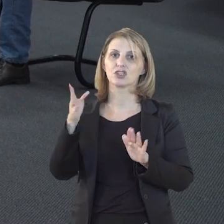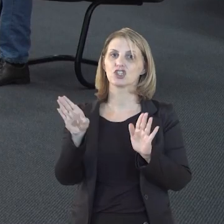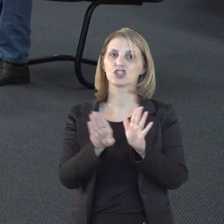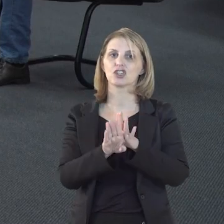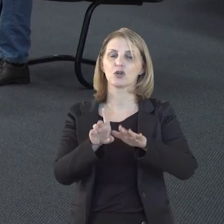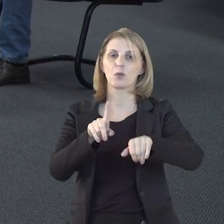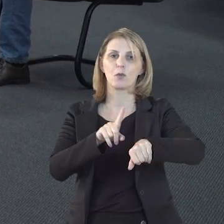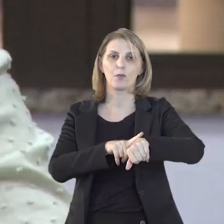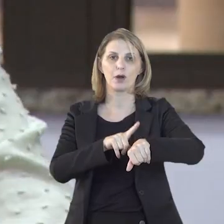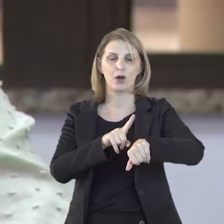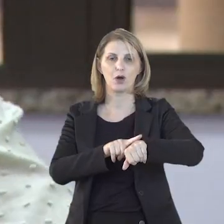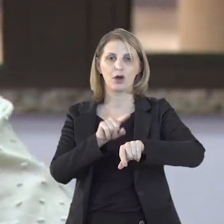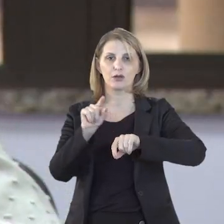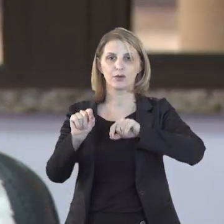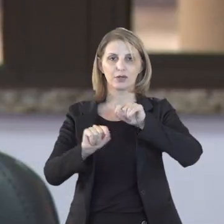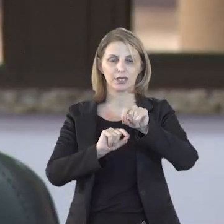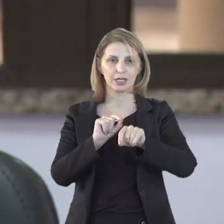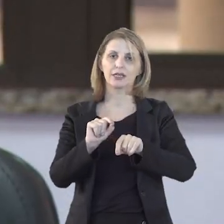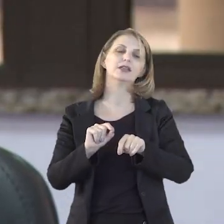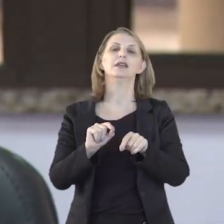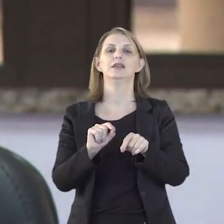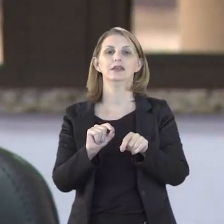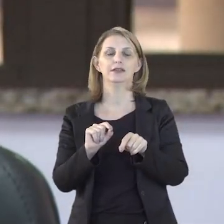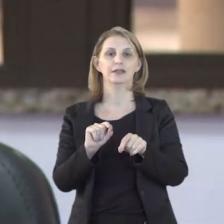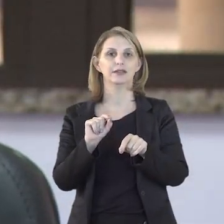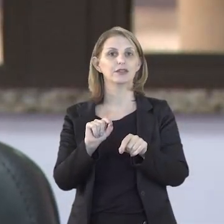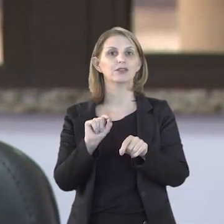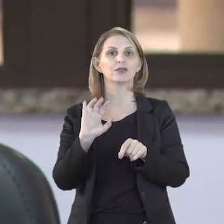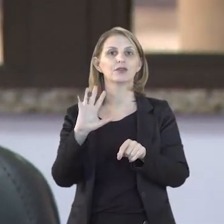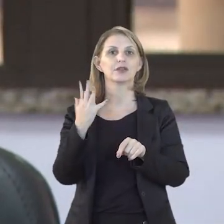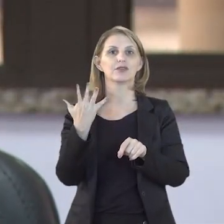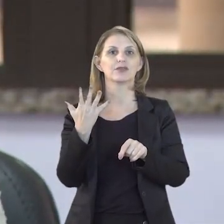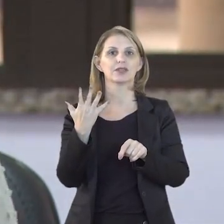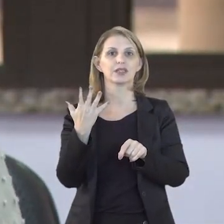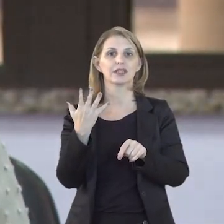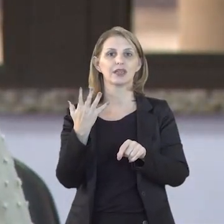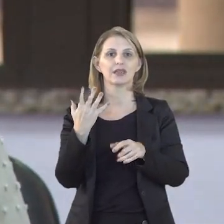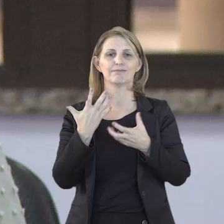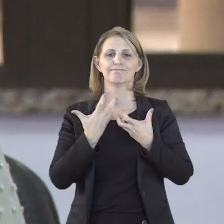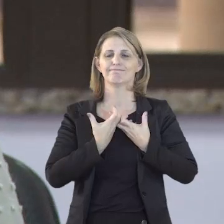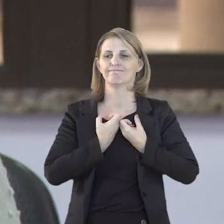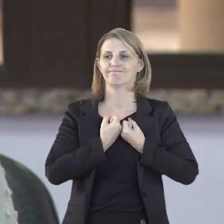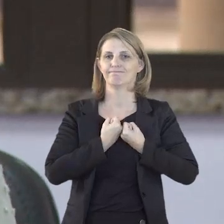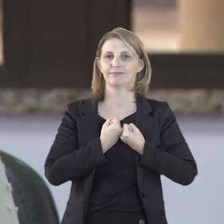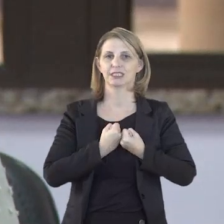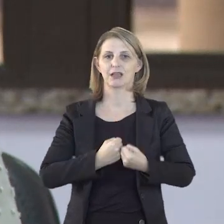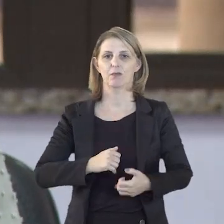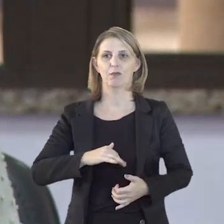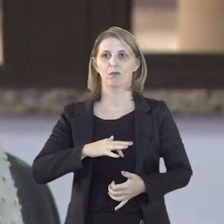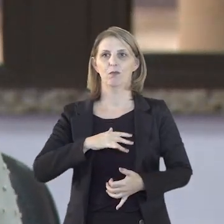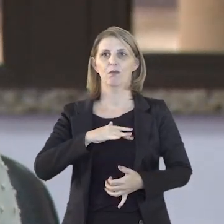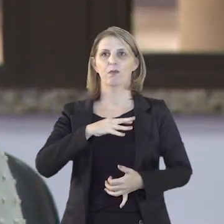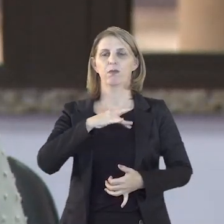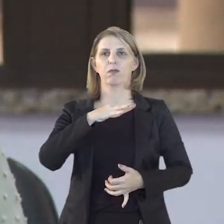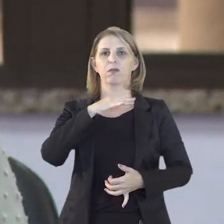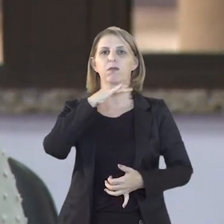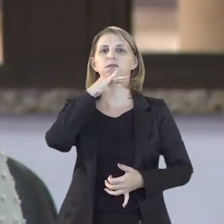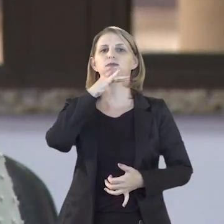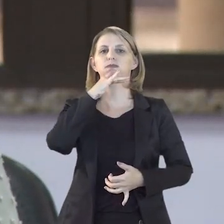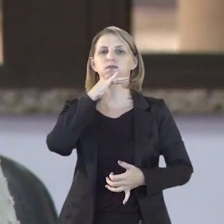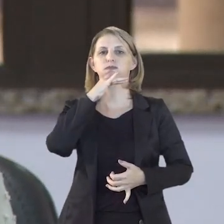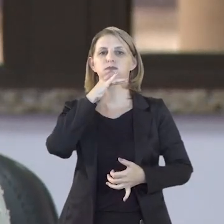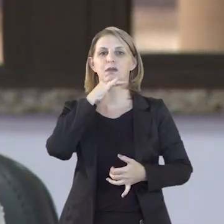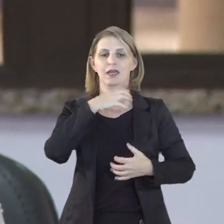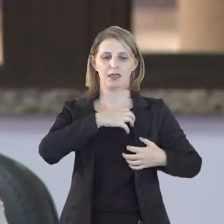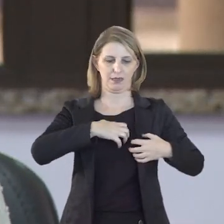dia. Só que vai chegar um momento, né, Xana, e a Xana está aqui para a gente conversar um pouquinho sobre isso, que isso vai gerar uma sobrecarga,